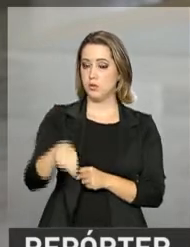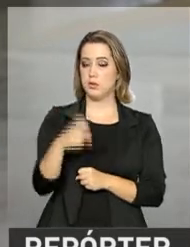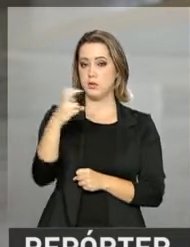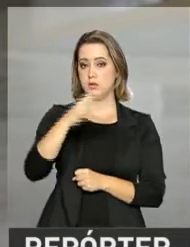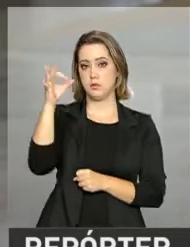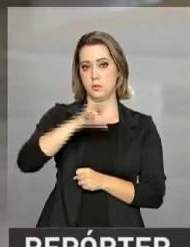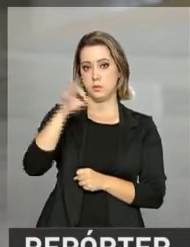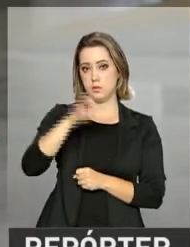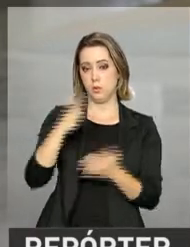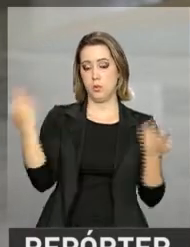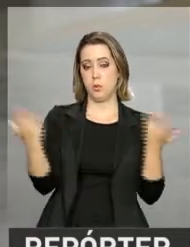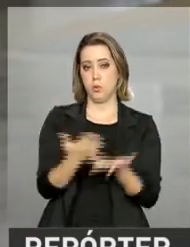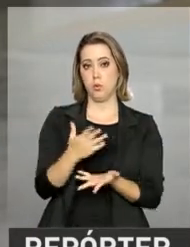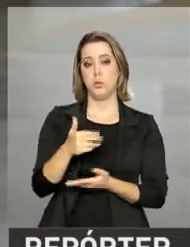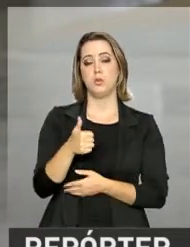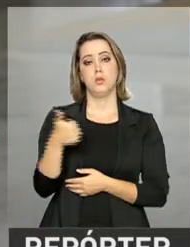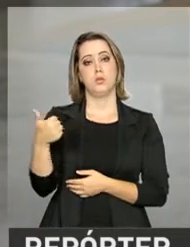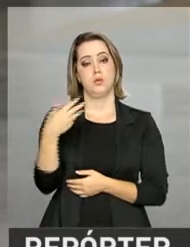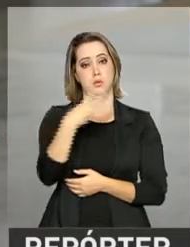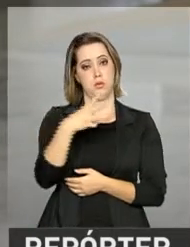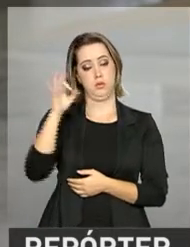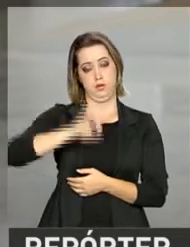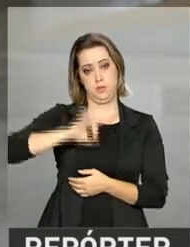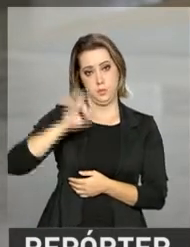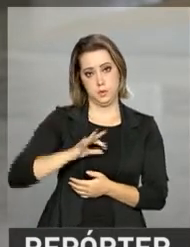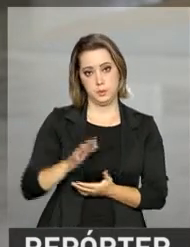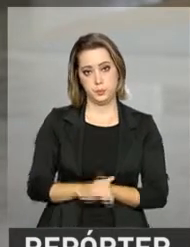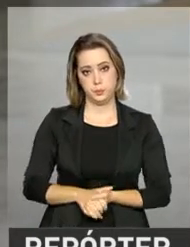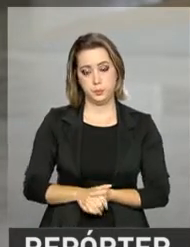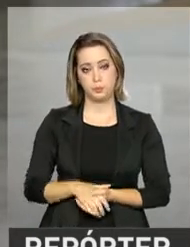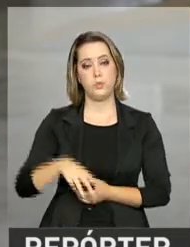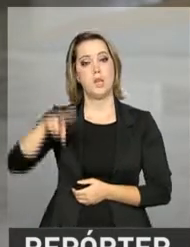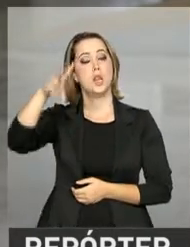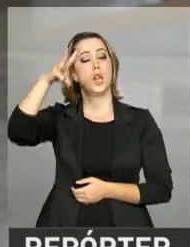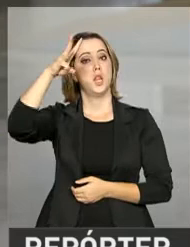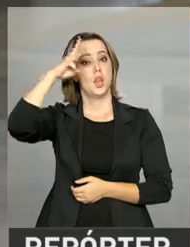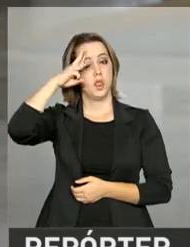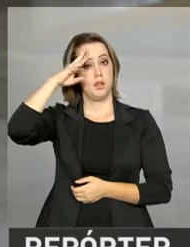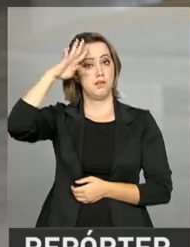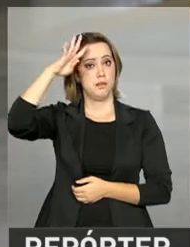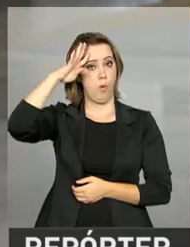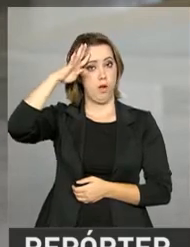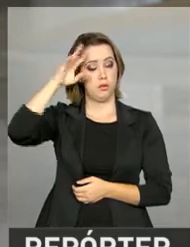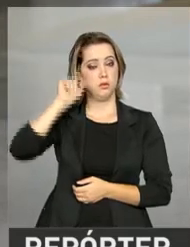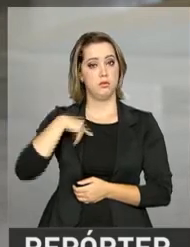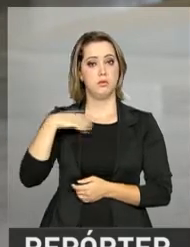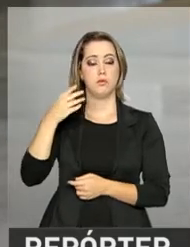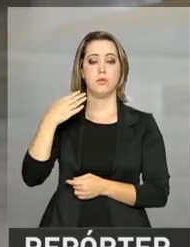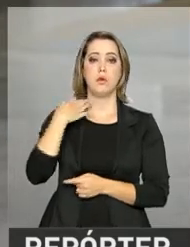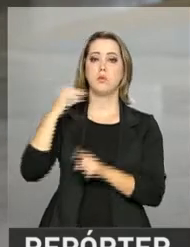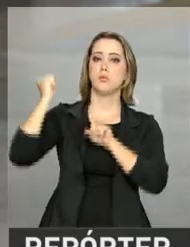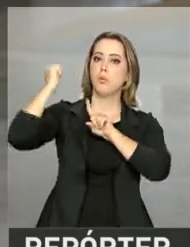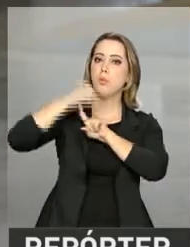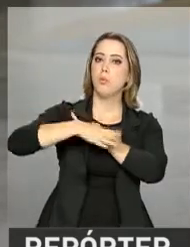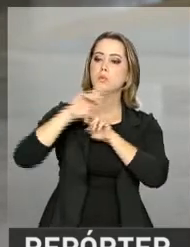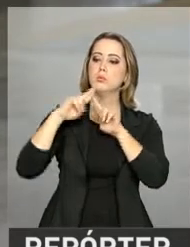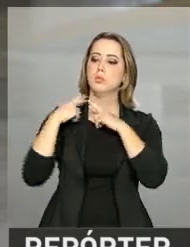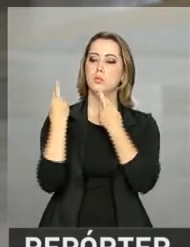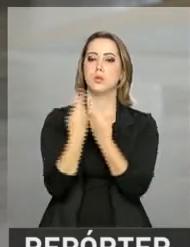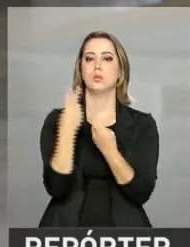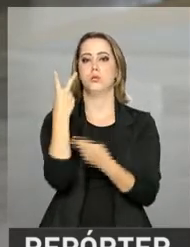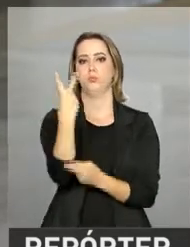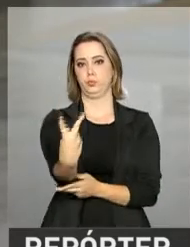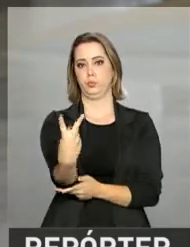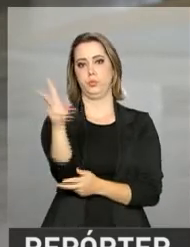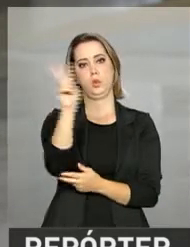atualmente a selic está em 13 por cento nesta terça e quarta-feira o banco central se reúne pela segunda vez neste ano